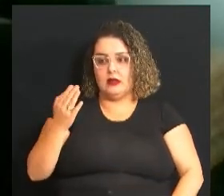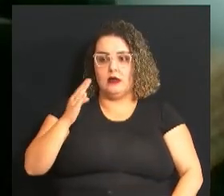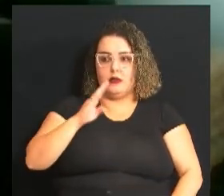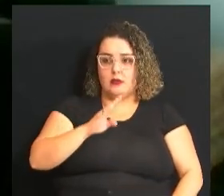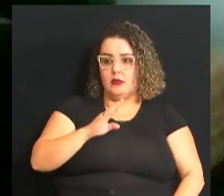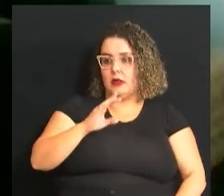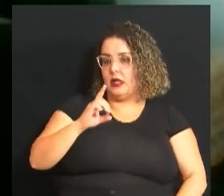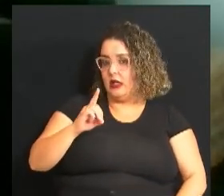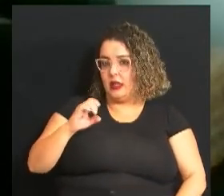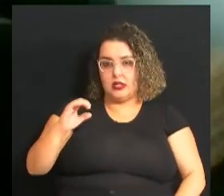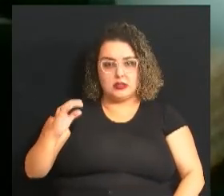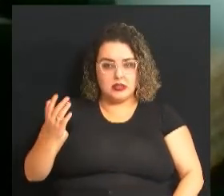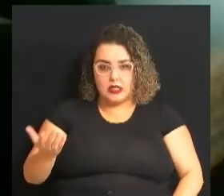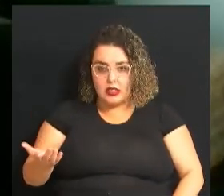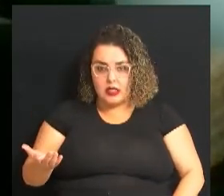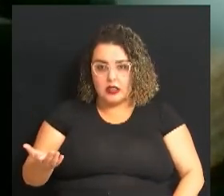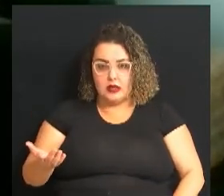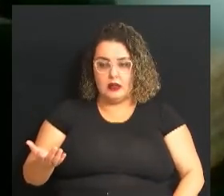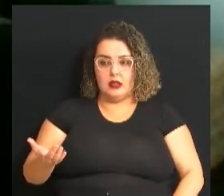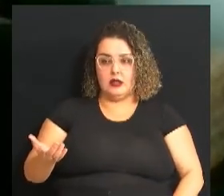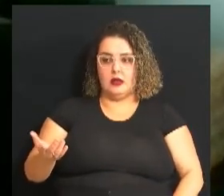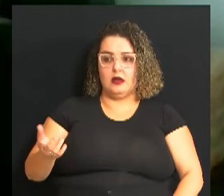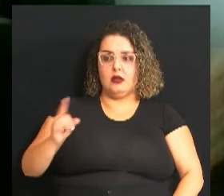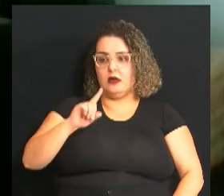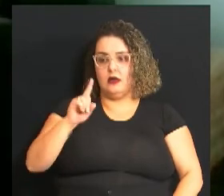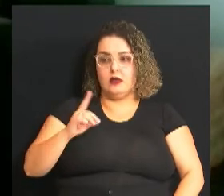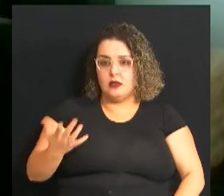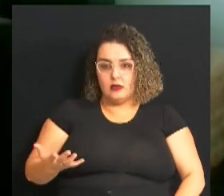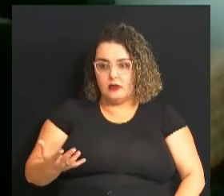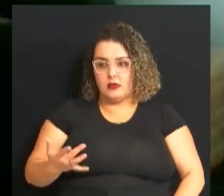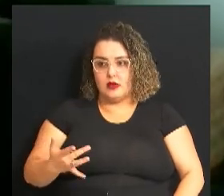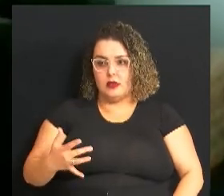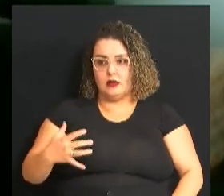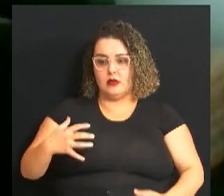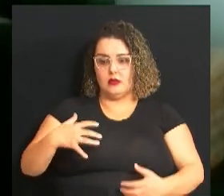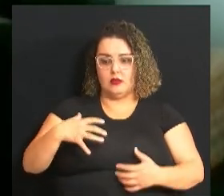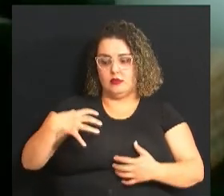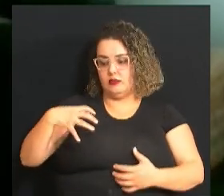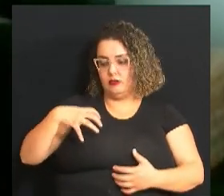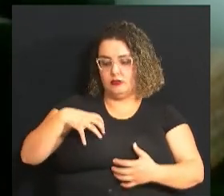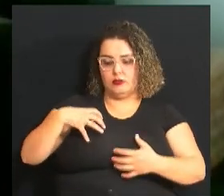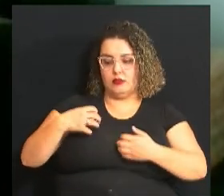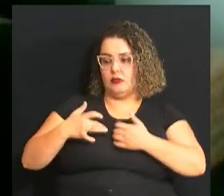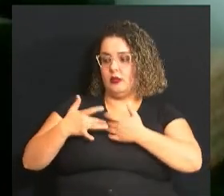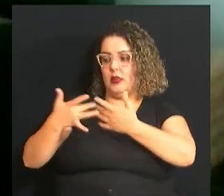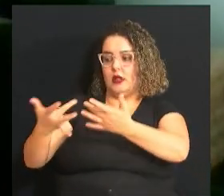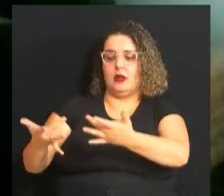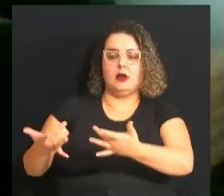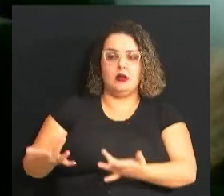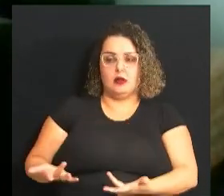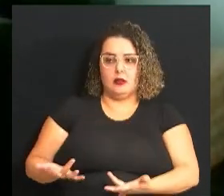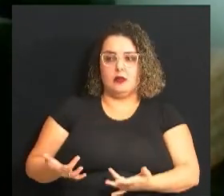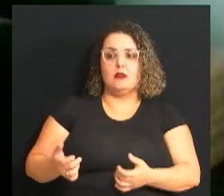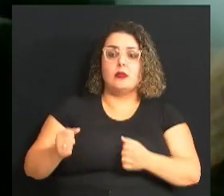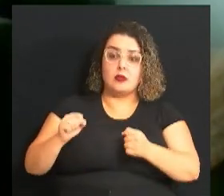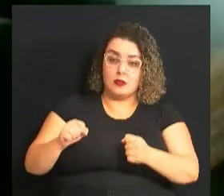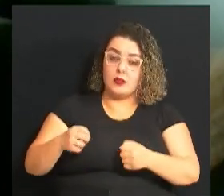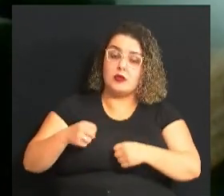C, ela não vai fornecer um órgão para transplante, porque ela pode transmitir dessa forma.